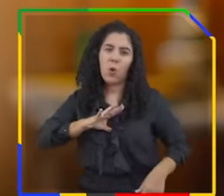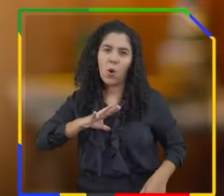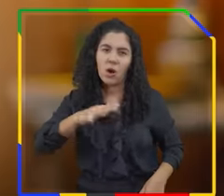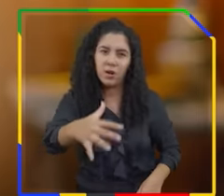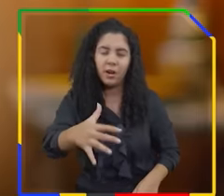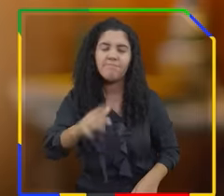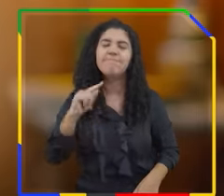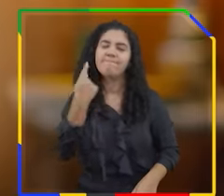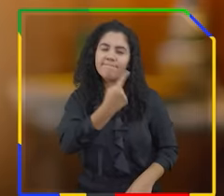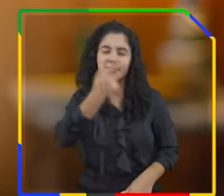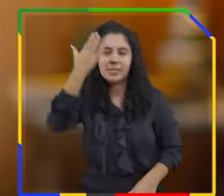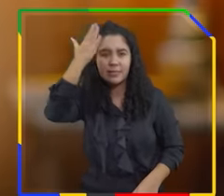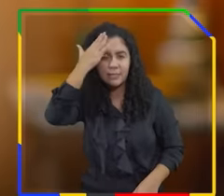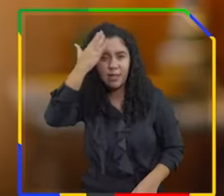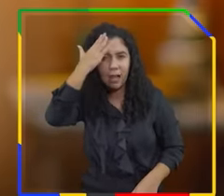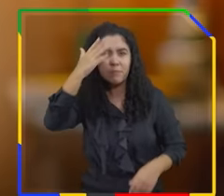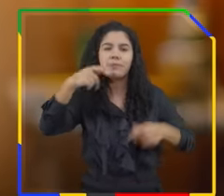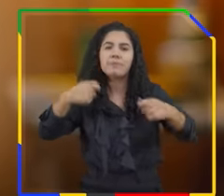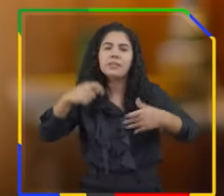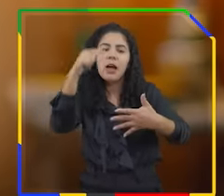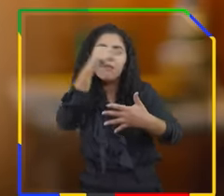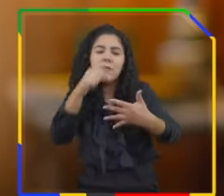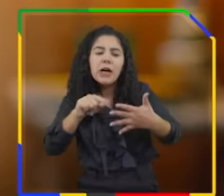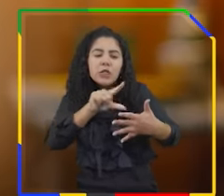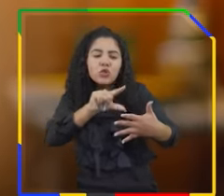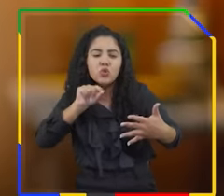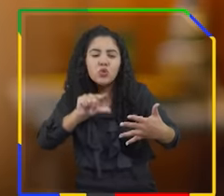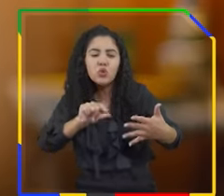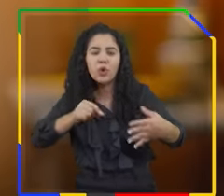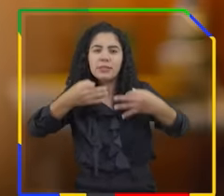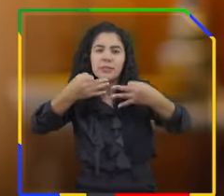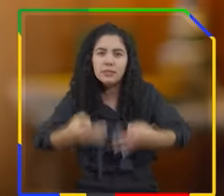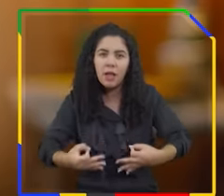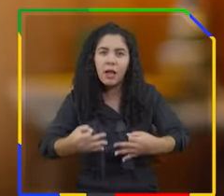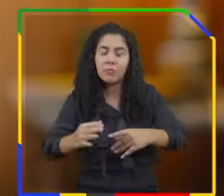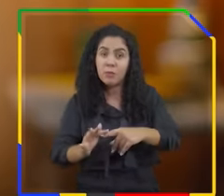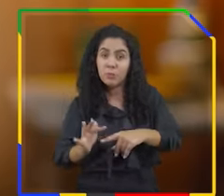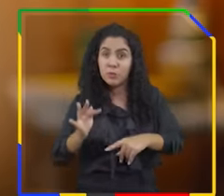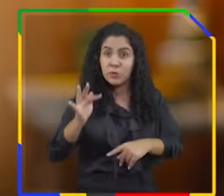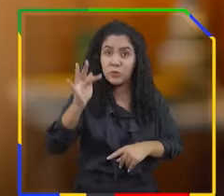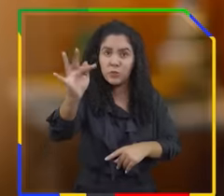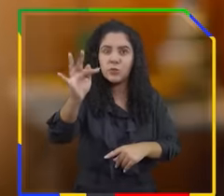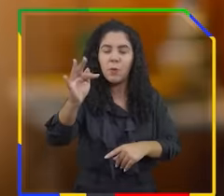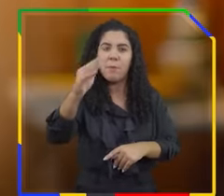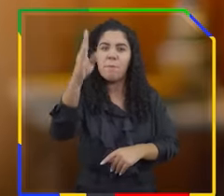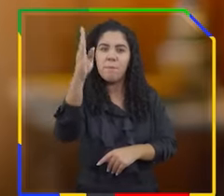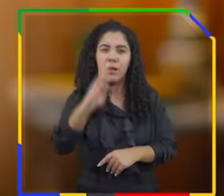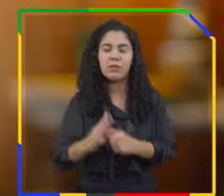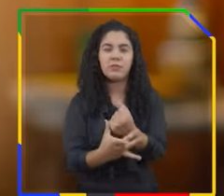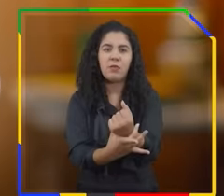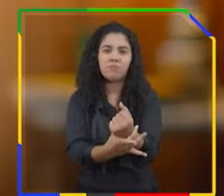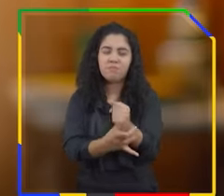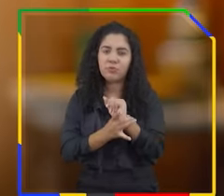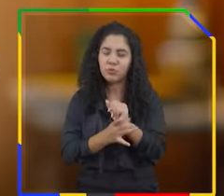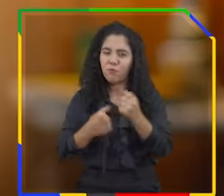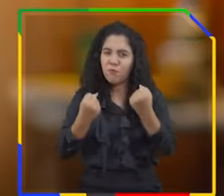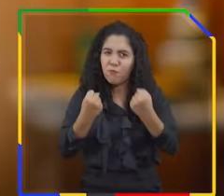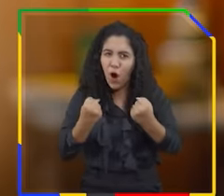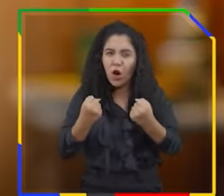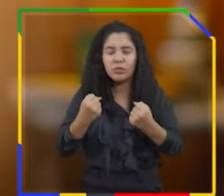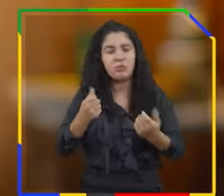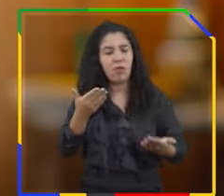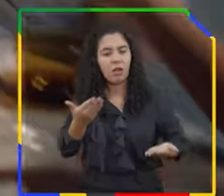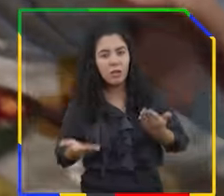mas sabemos que são as escolhas certas, porque garantirão um Brasil mais forte, mais justo e equilibrado